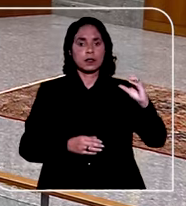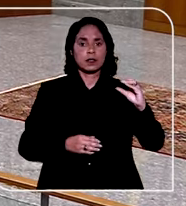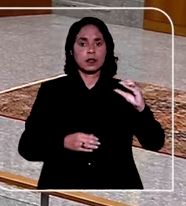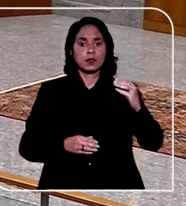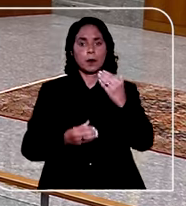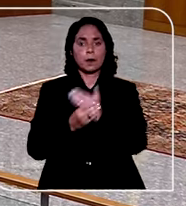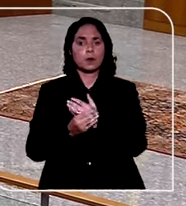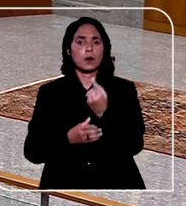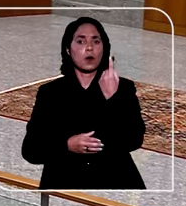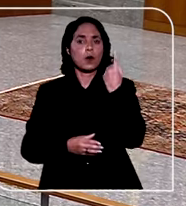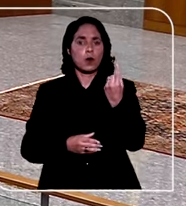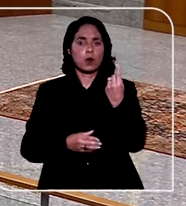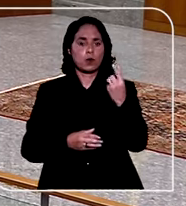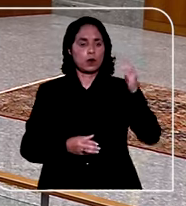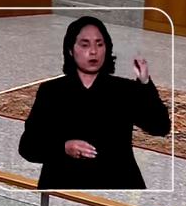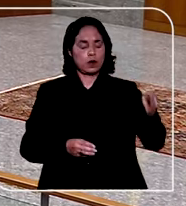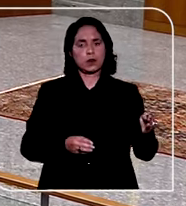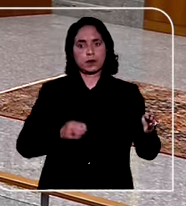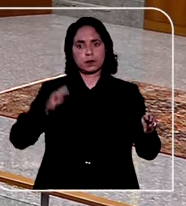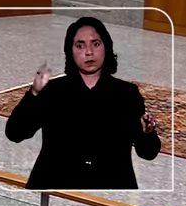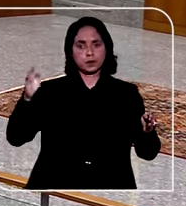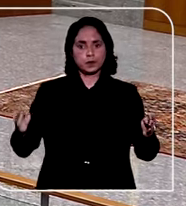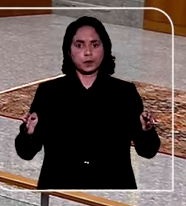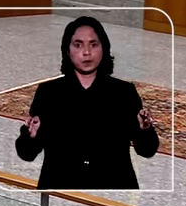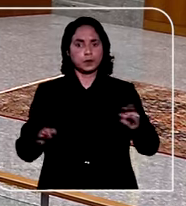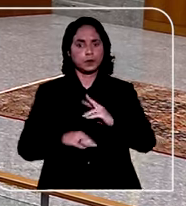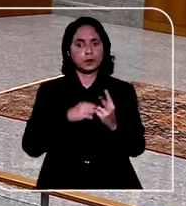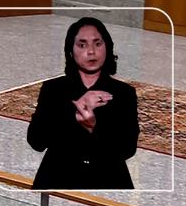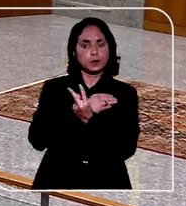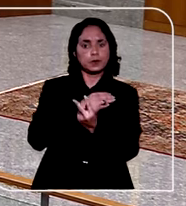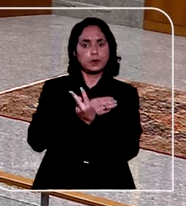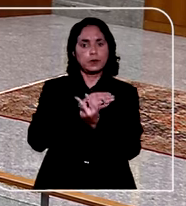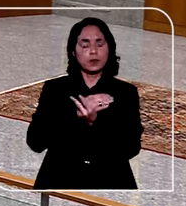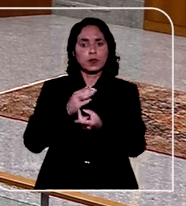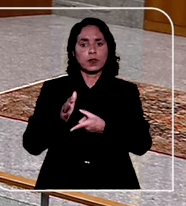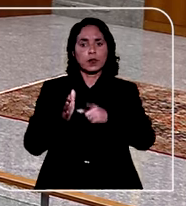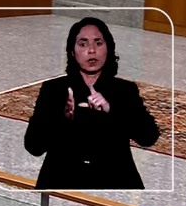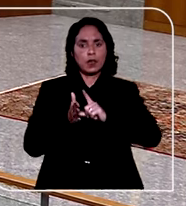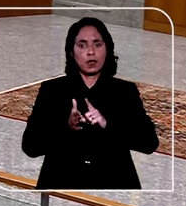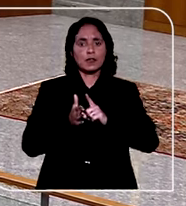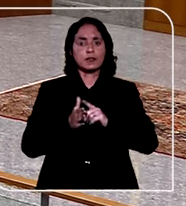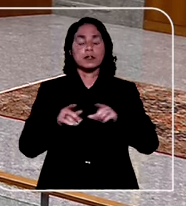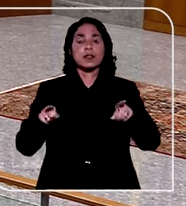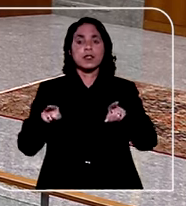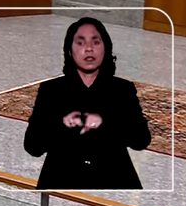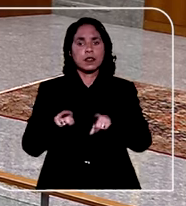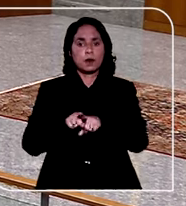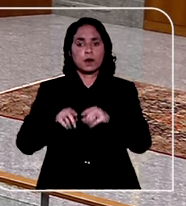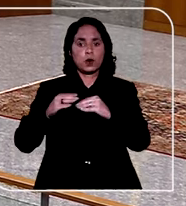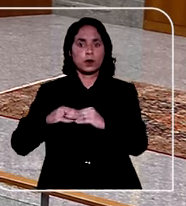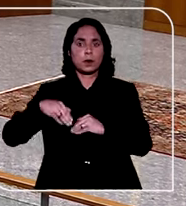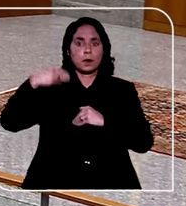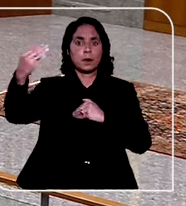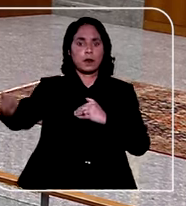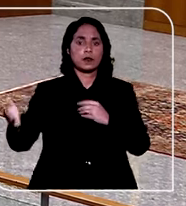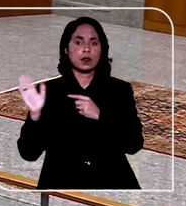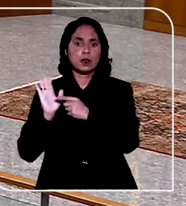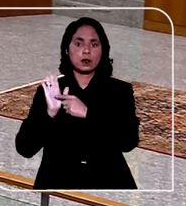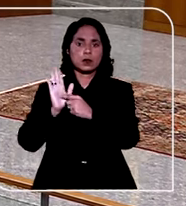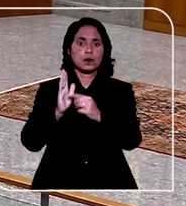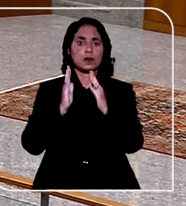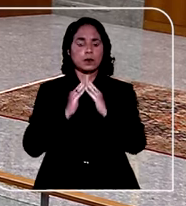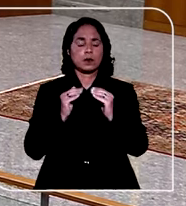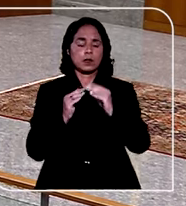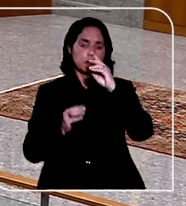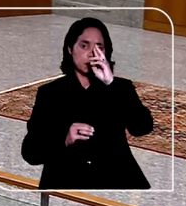processo com uma etapa Inicial relativa a tela cautelar antecedente e uma etapa posterior de apresentação do pedido